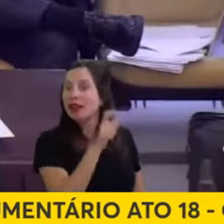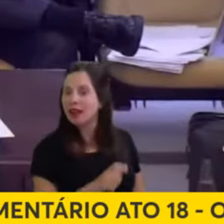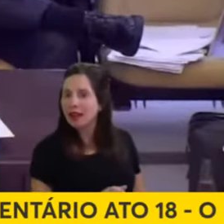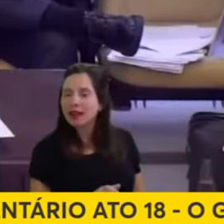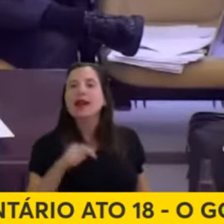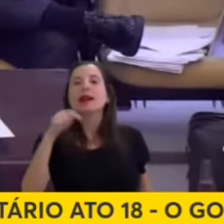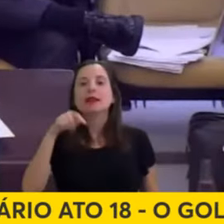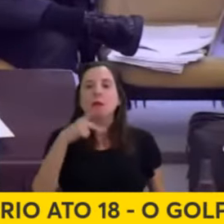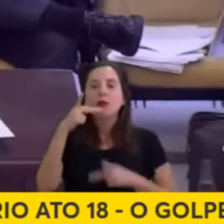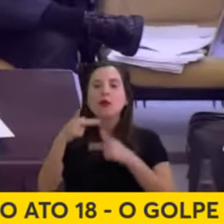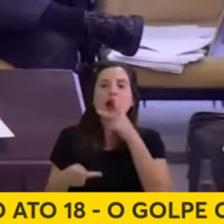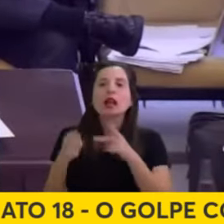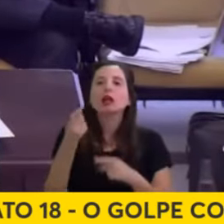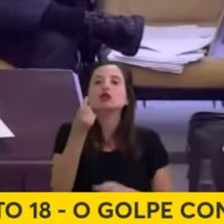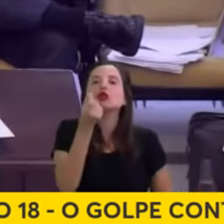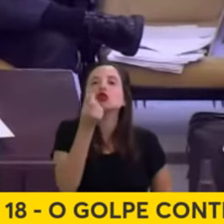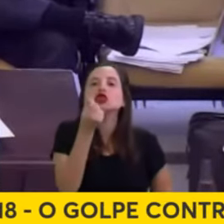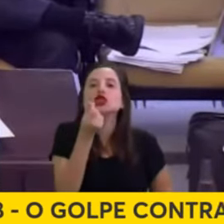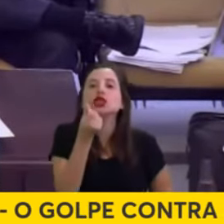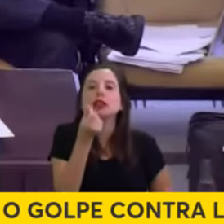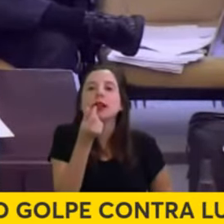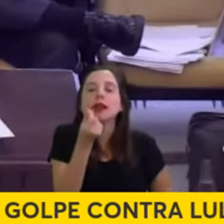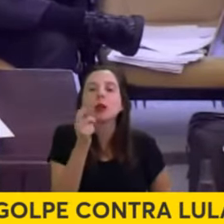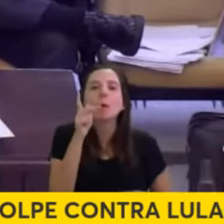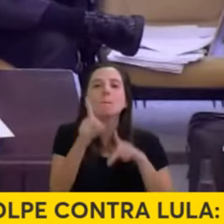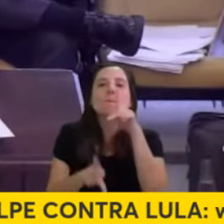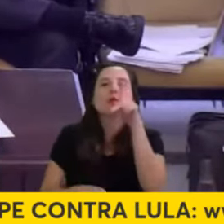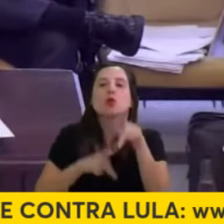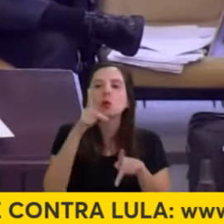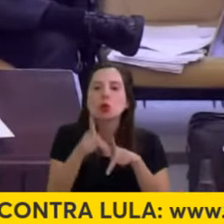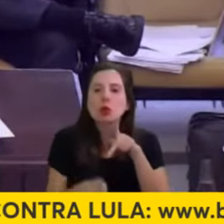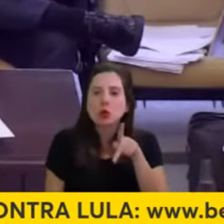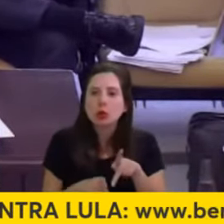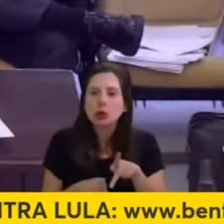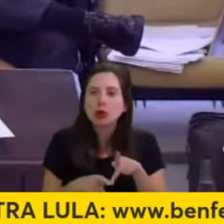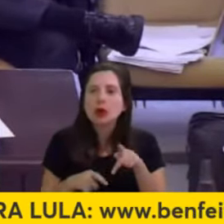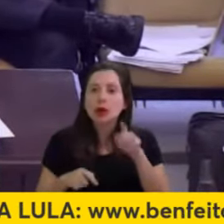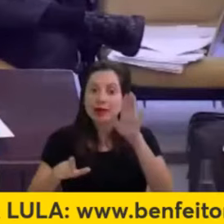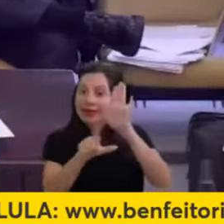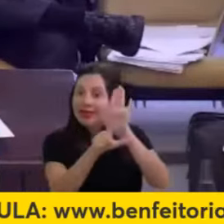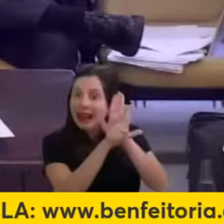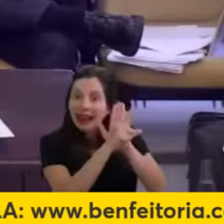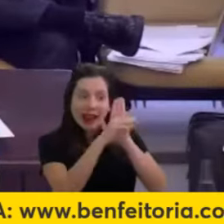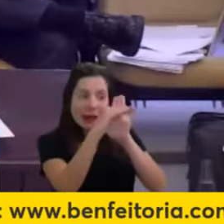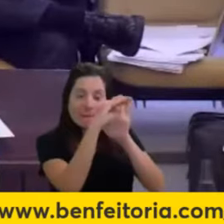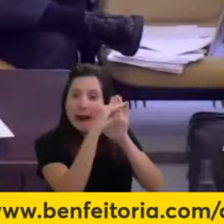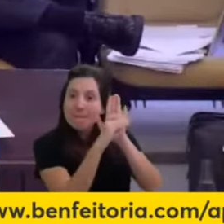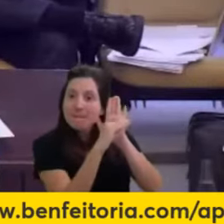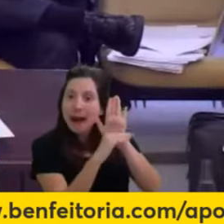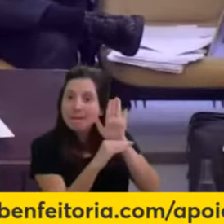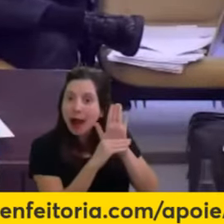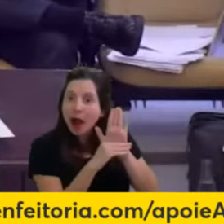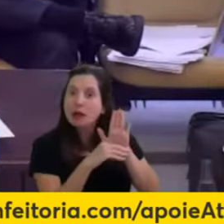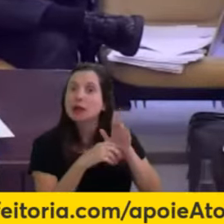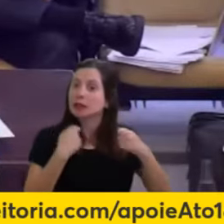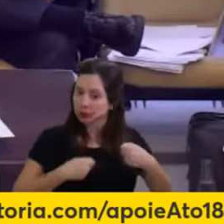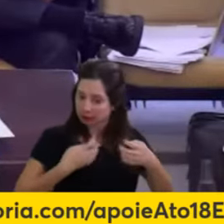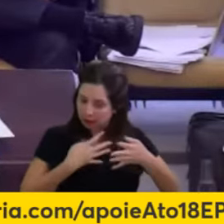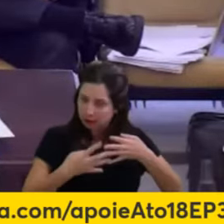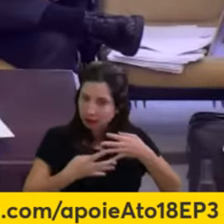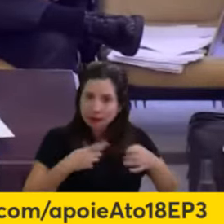partidário dinheiro público finalidade prevista em lei contabilidade com transparência não de